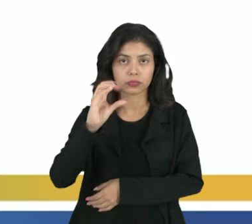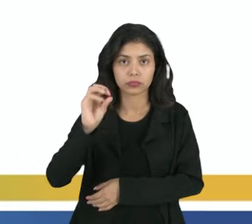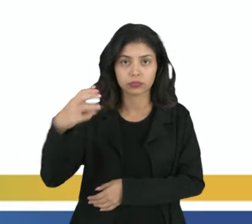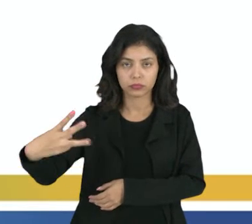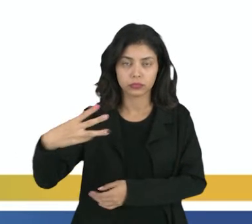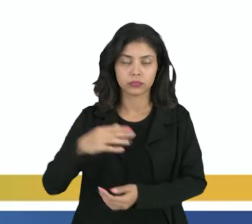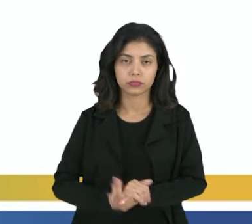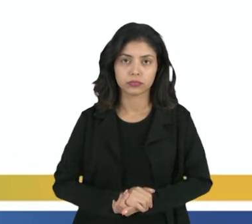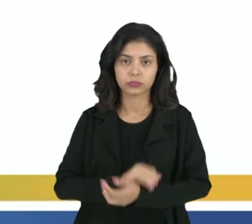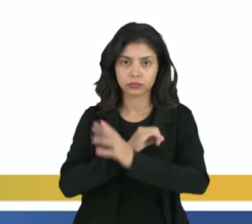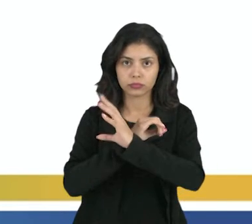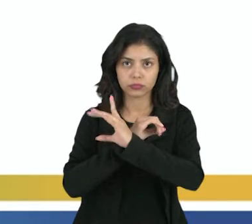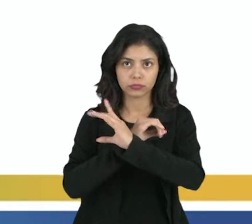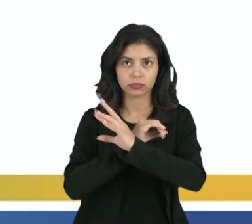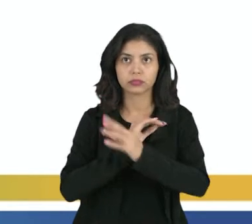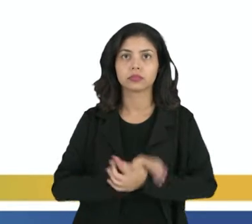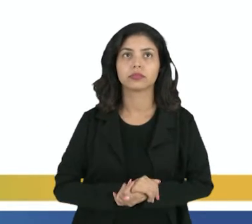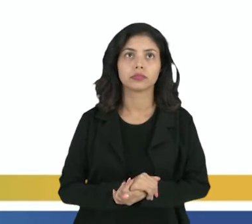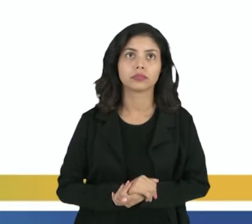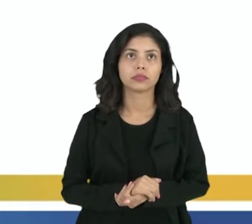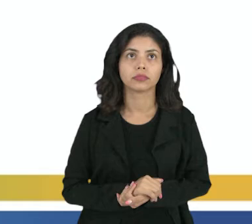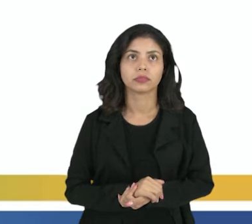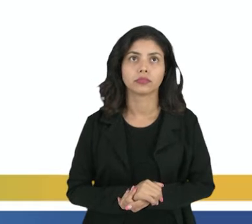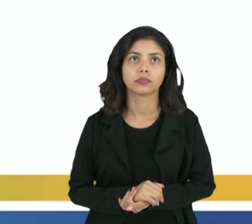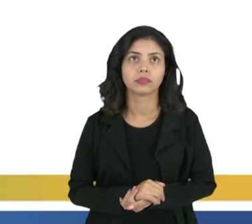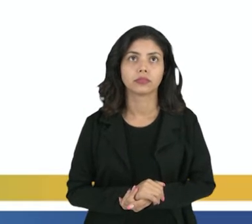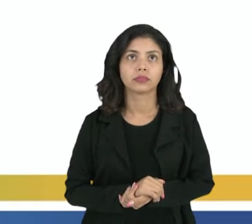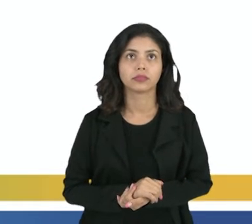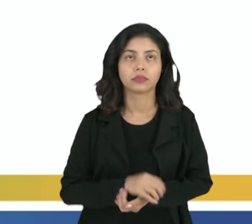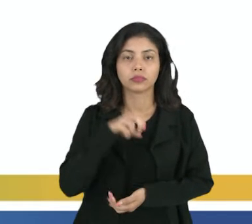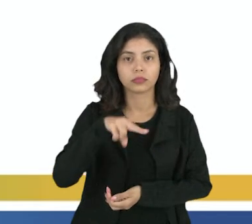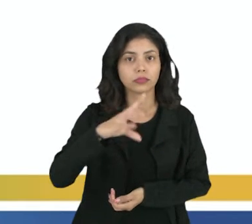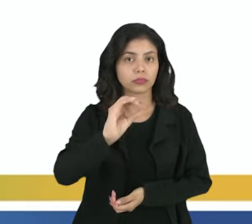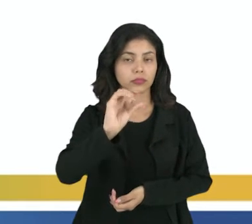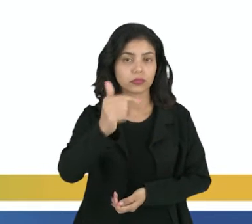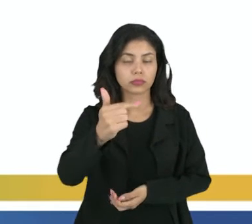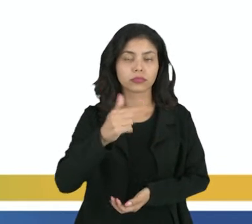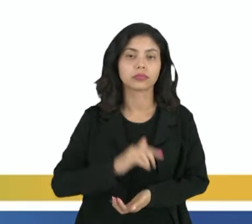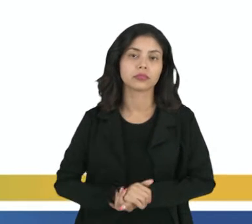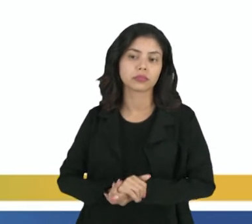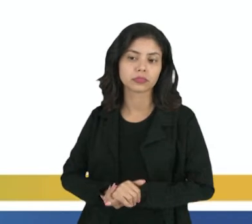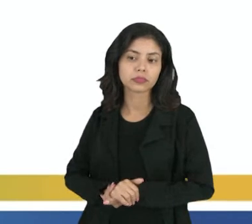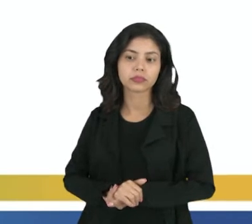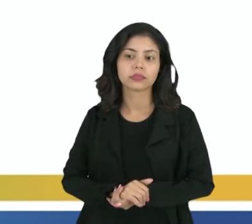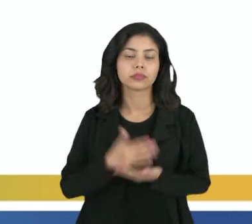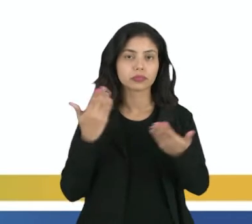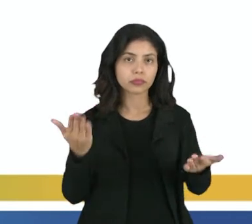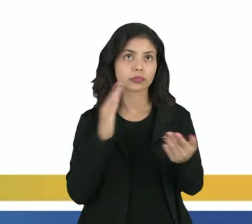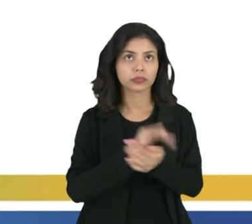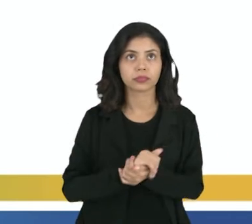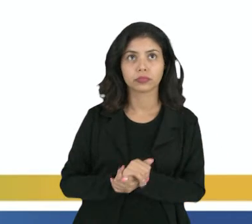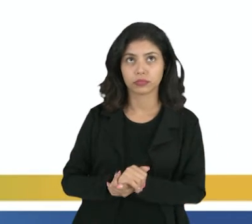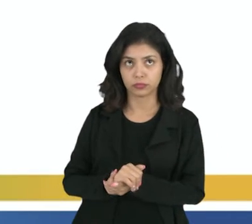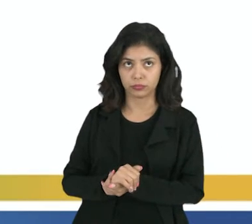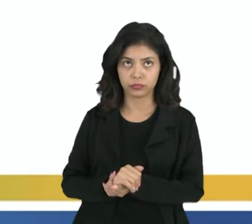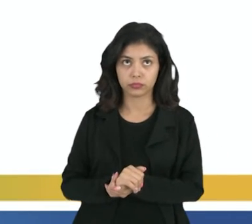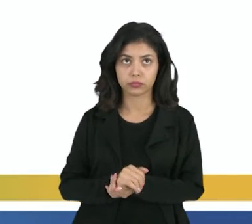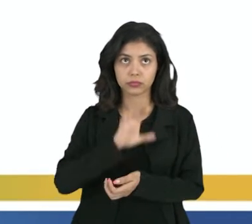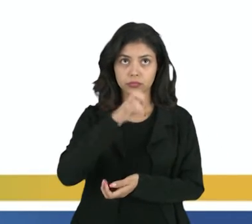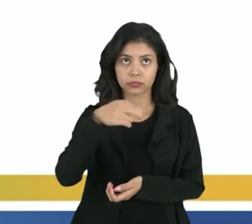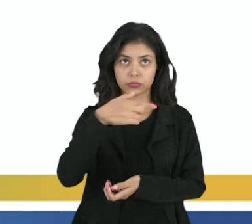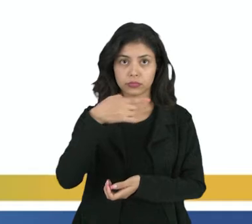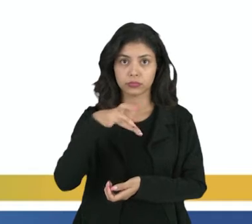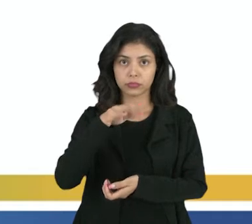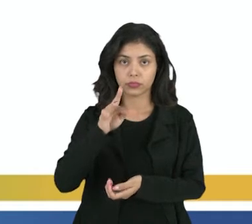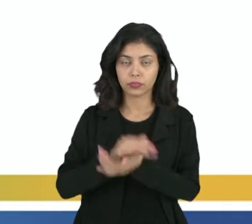do ácido O dióxido de nitrogênio tá Só corrigindo Aqui o